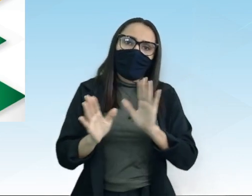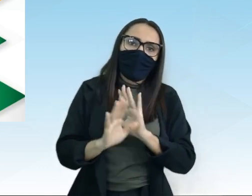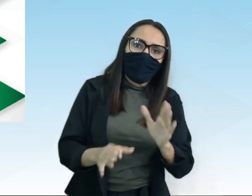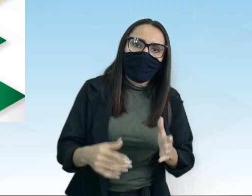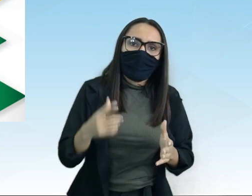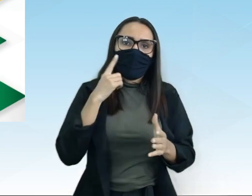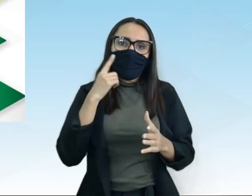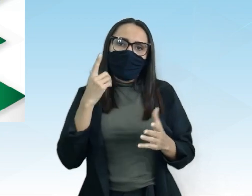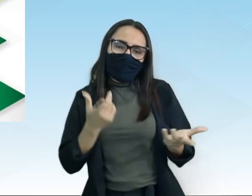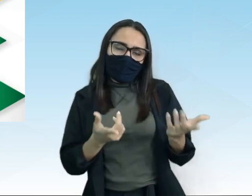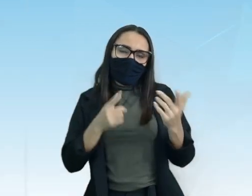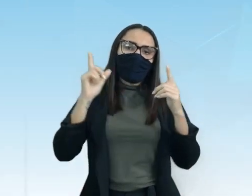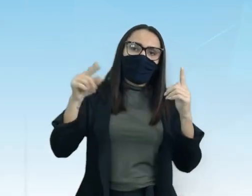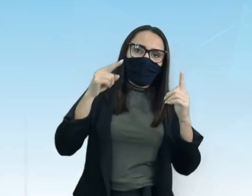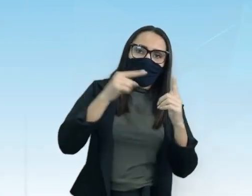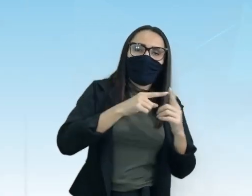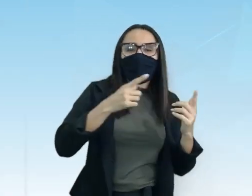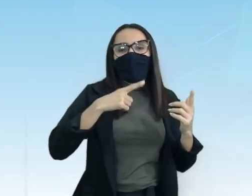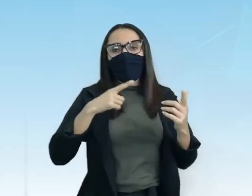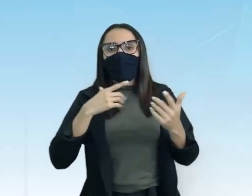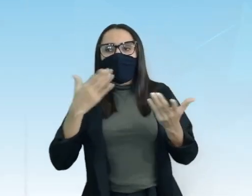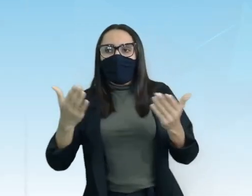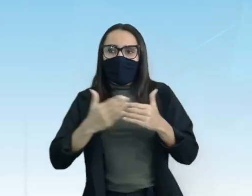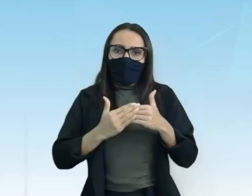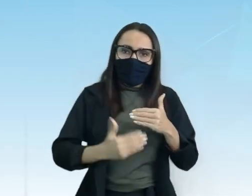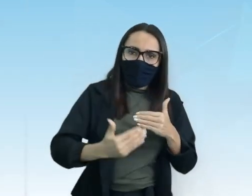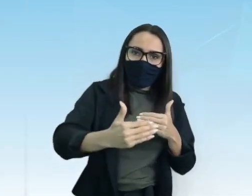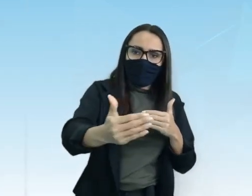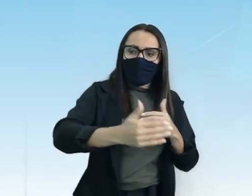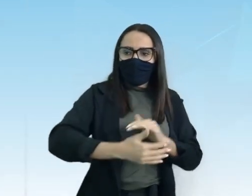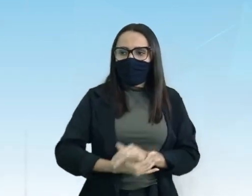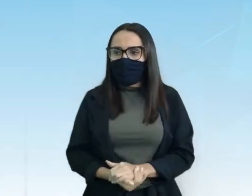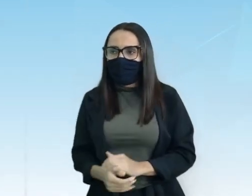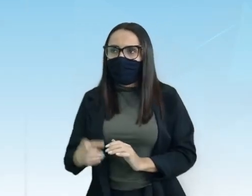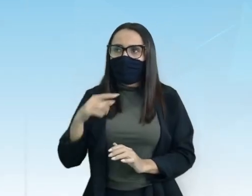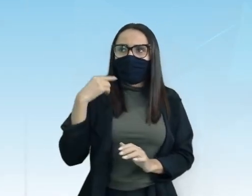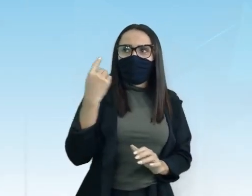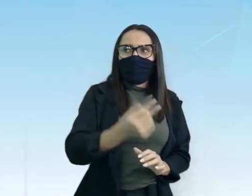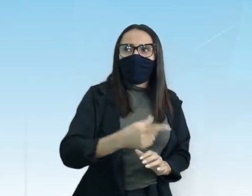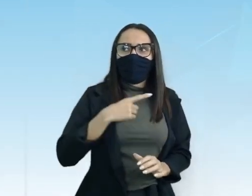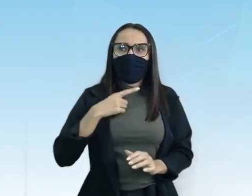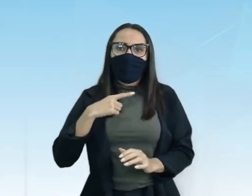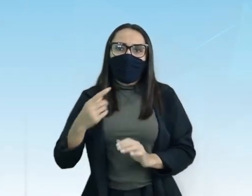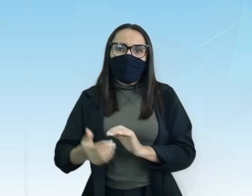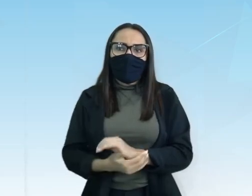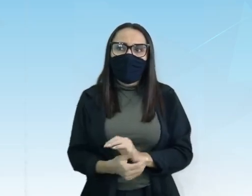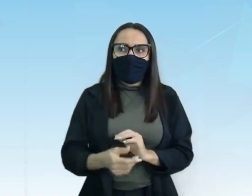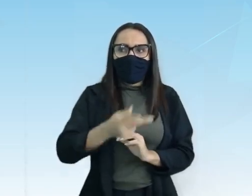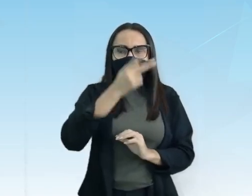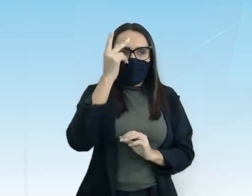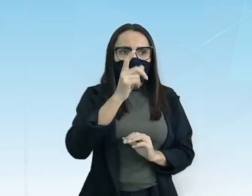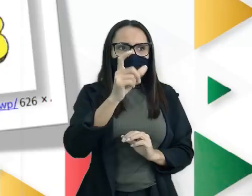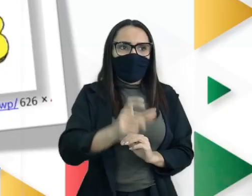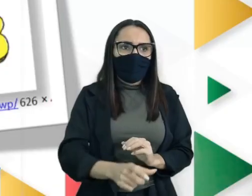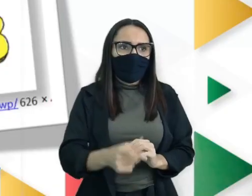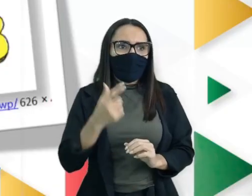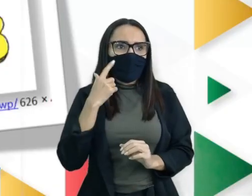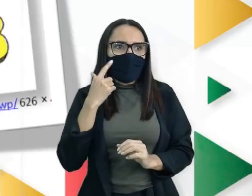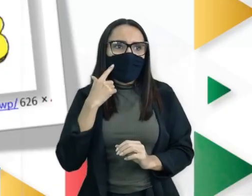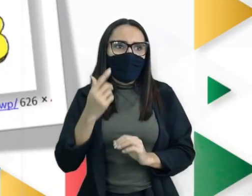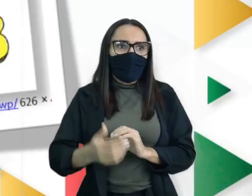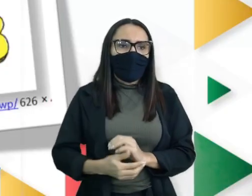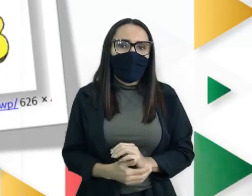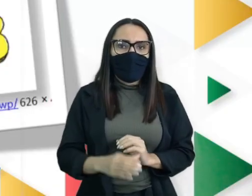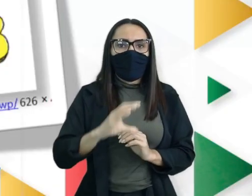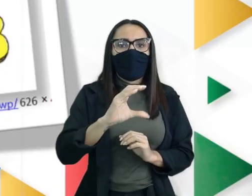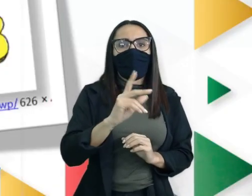um propósito. E vamos caminhando aqui. Aqui nós temos personagem Chico Bento.